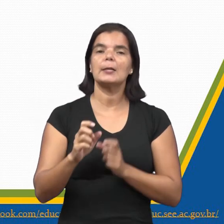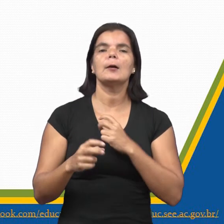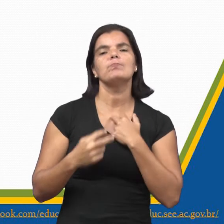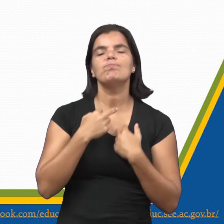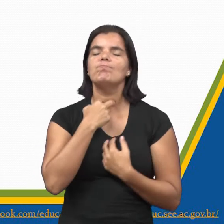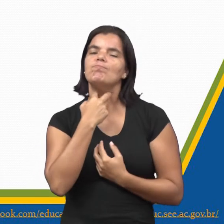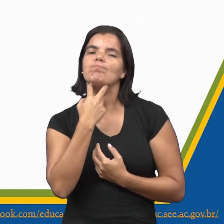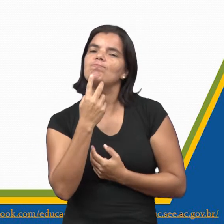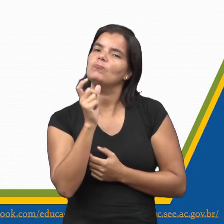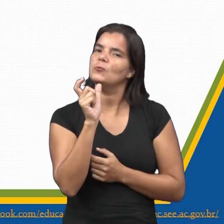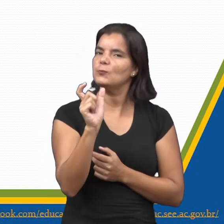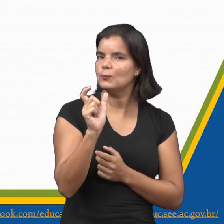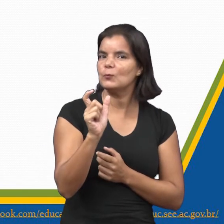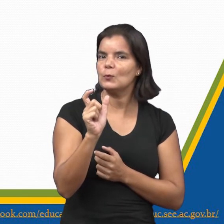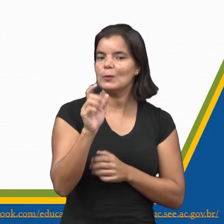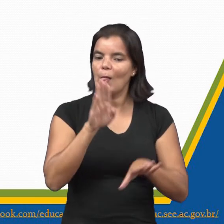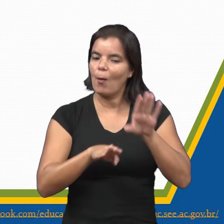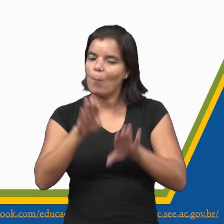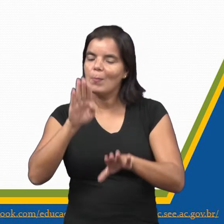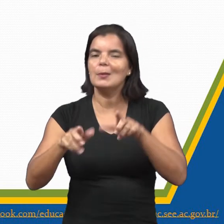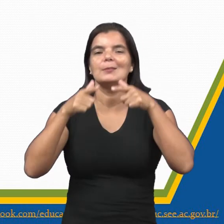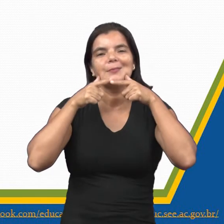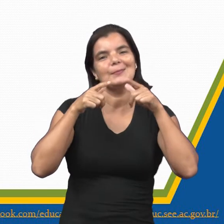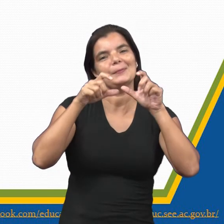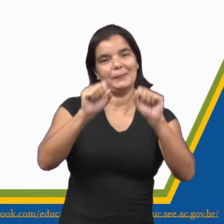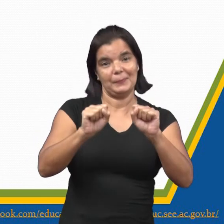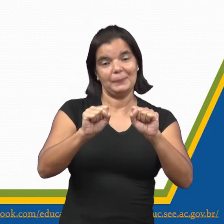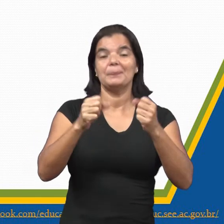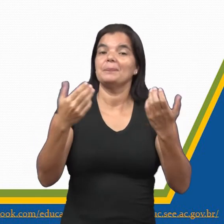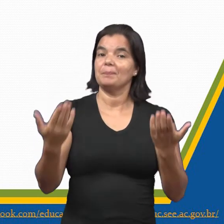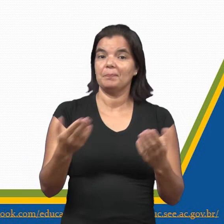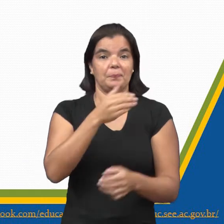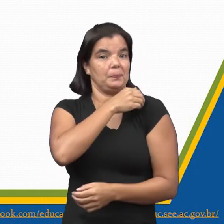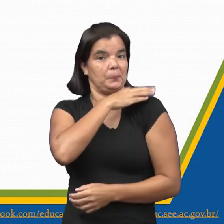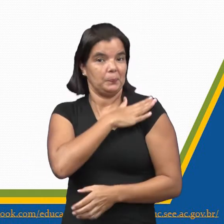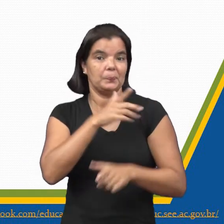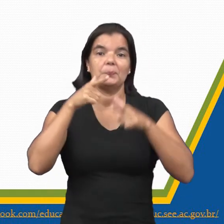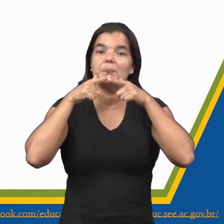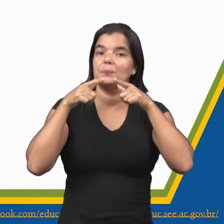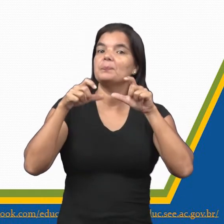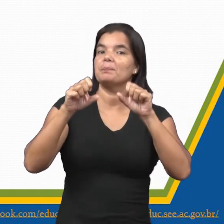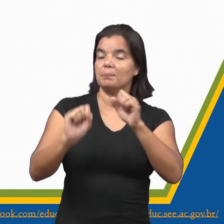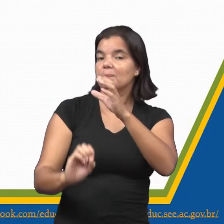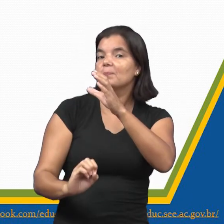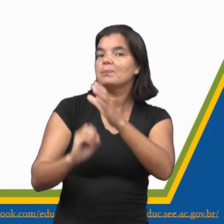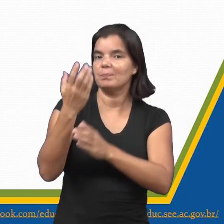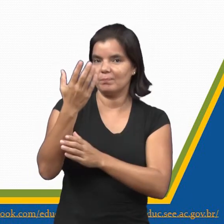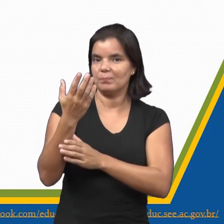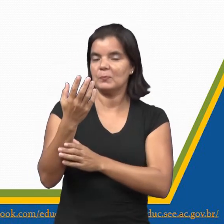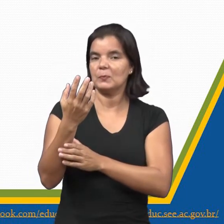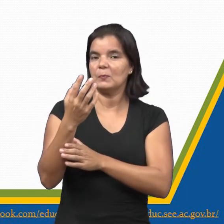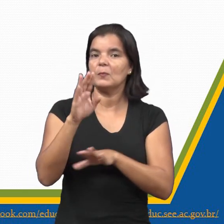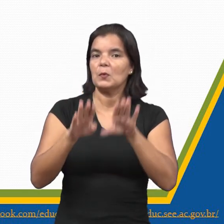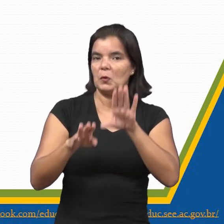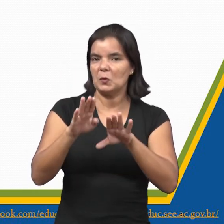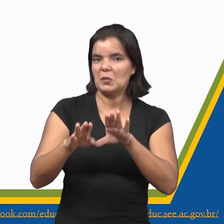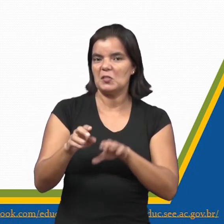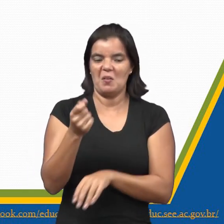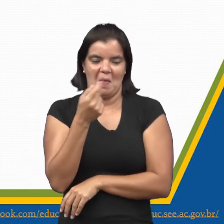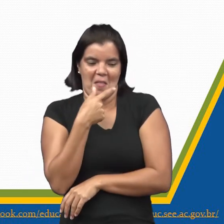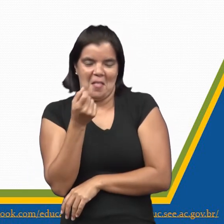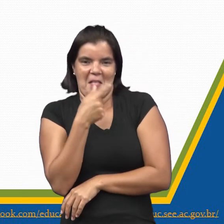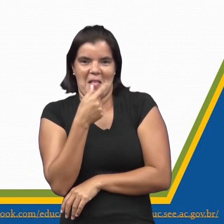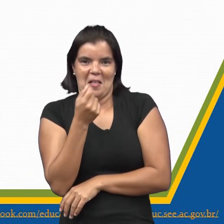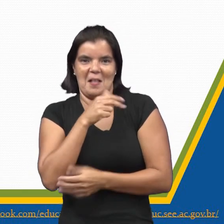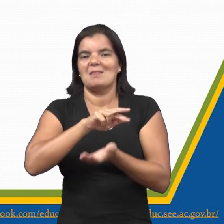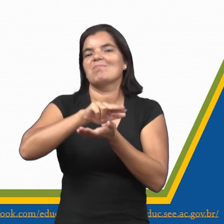acordo com as necessidades linguísticas. De tal modo, o preconceito linguístico surge no tom de deboche, sendo